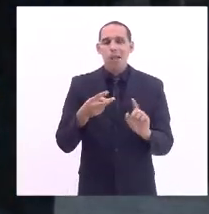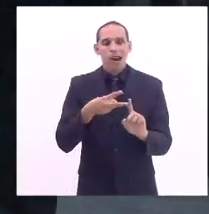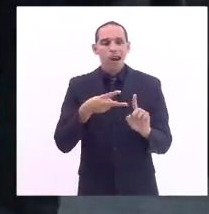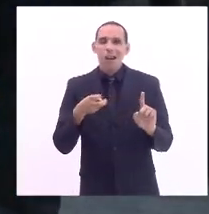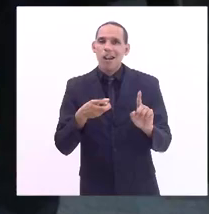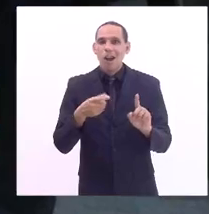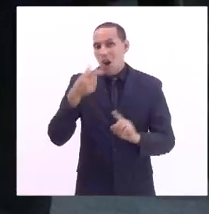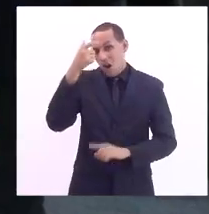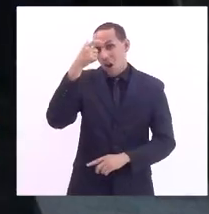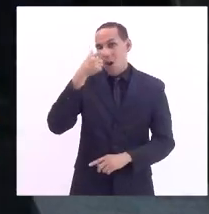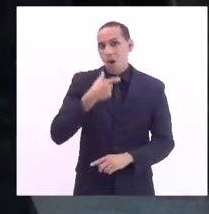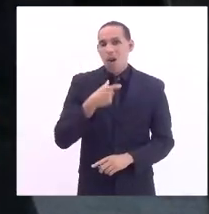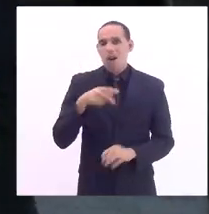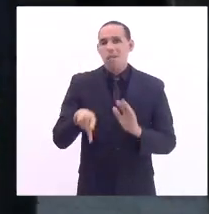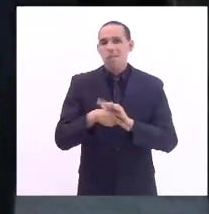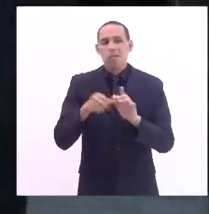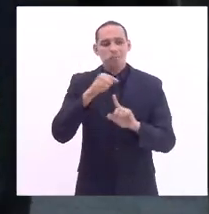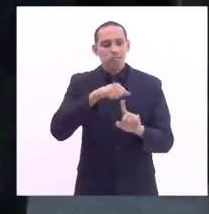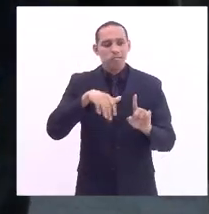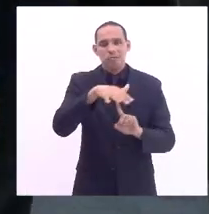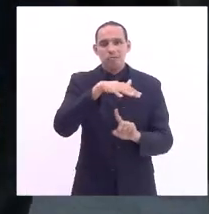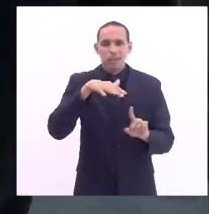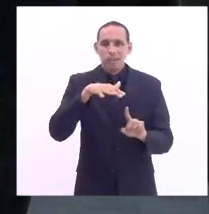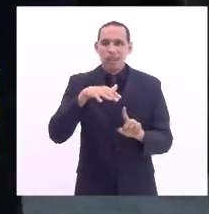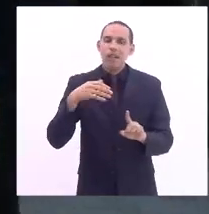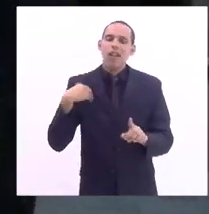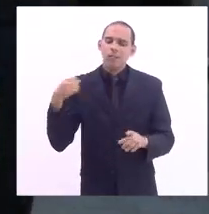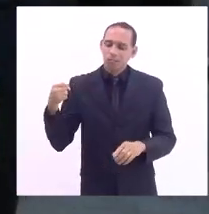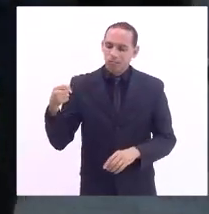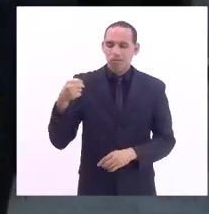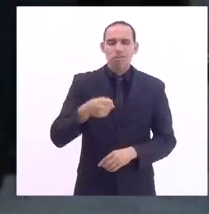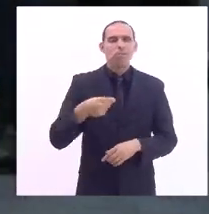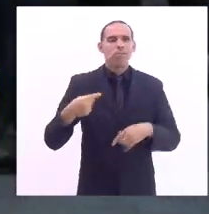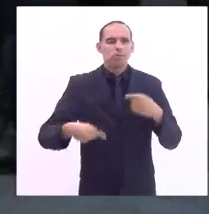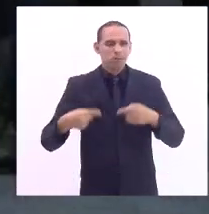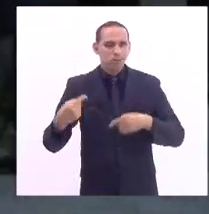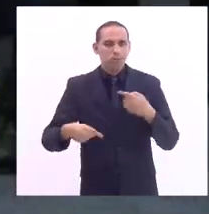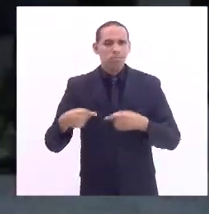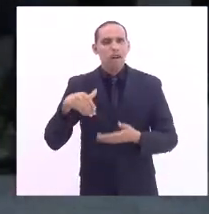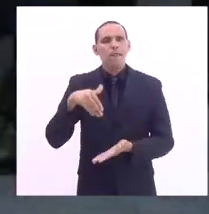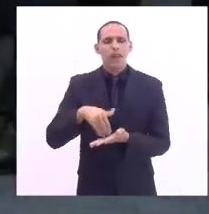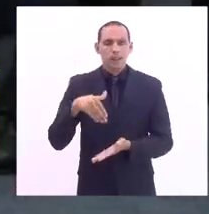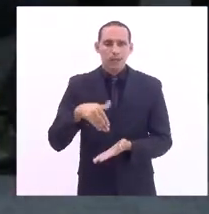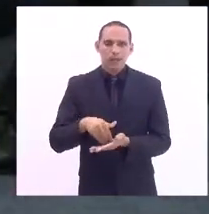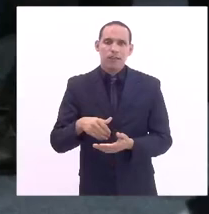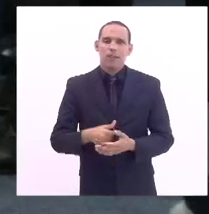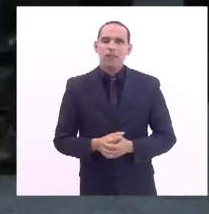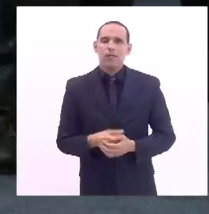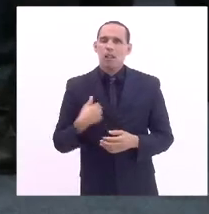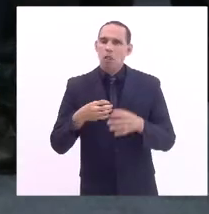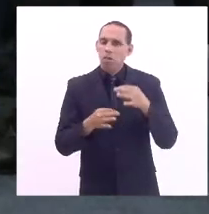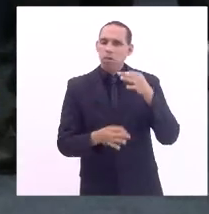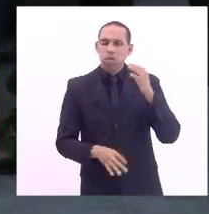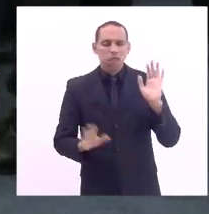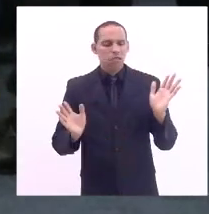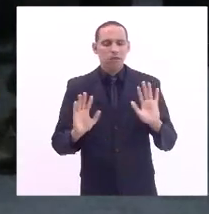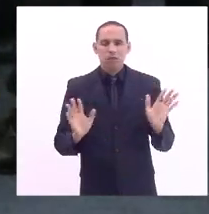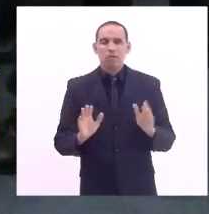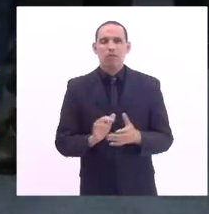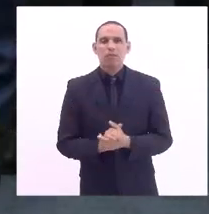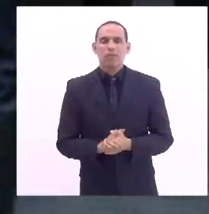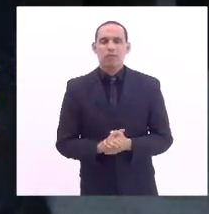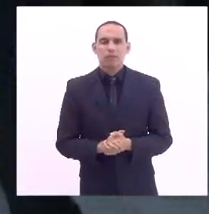dos rostos da sociedade. Trarei esse tema para debater aqui no expediente final, não vou me alongar muito nesse pela